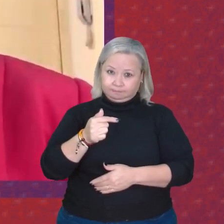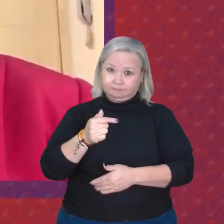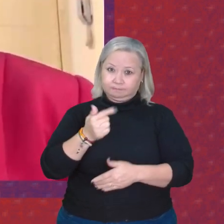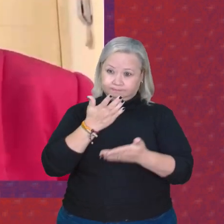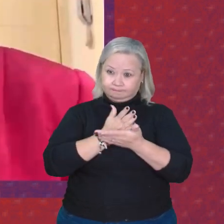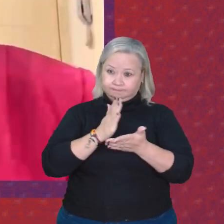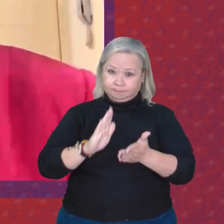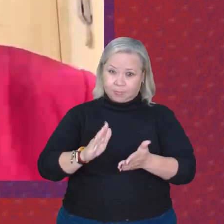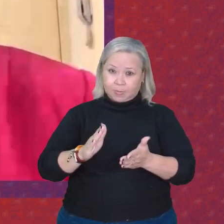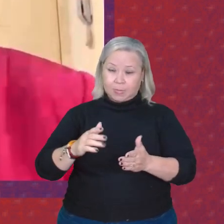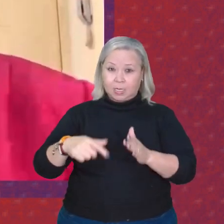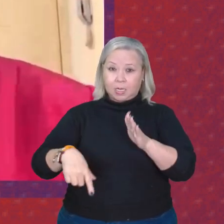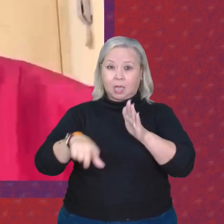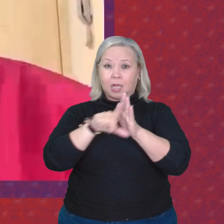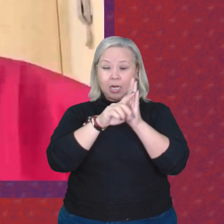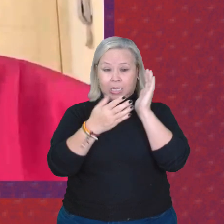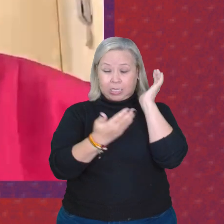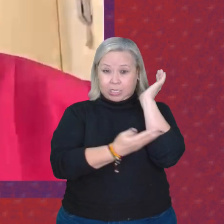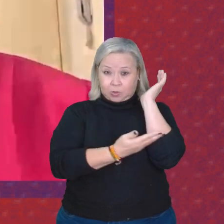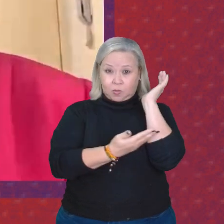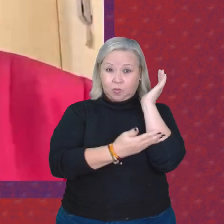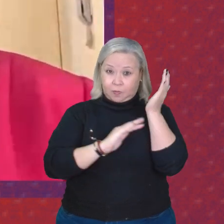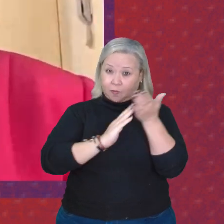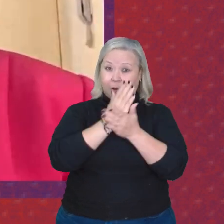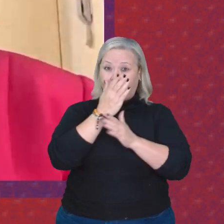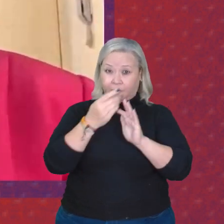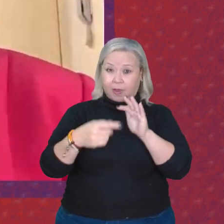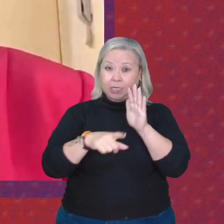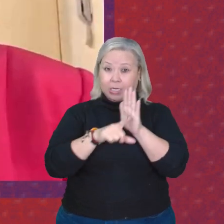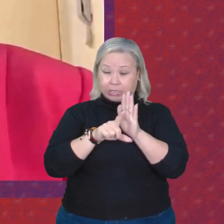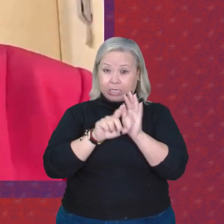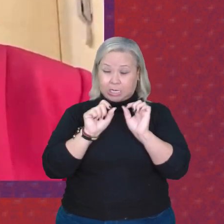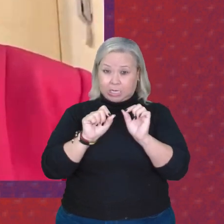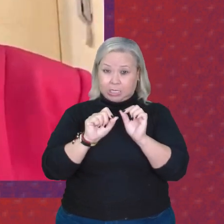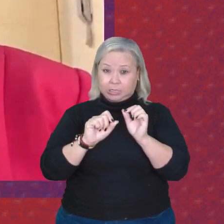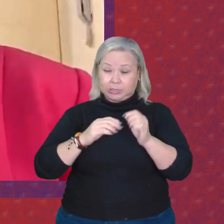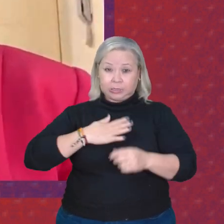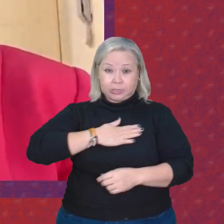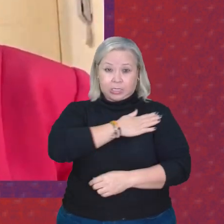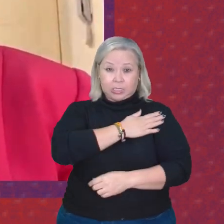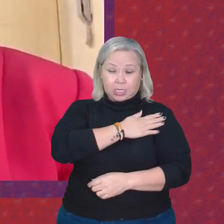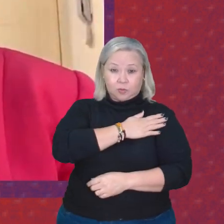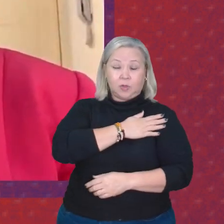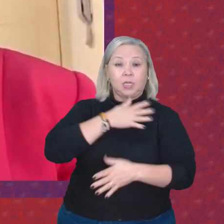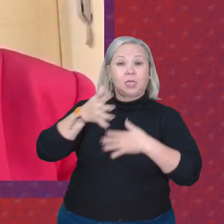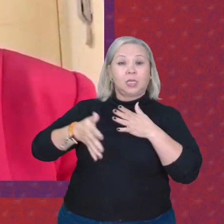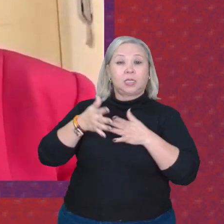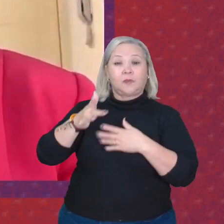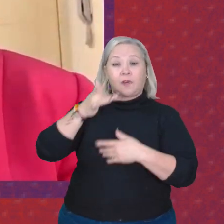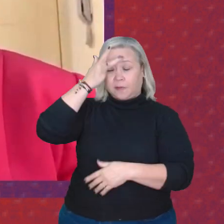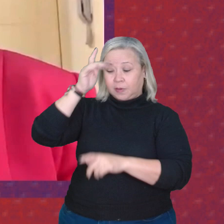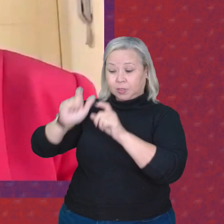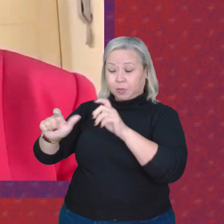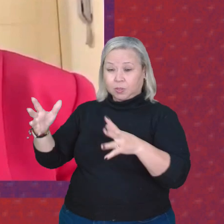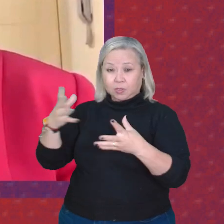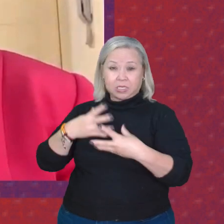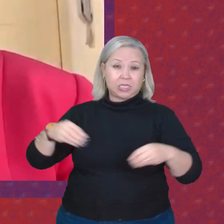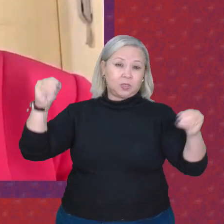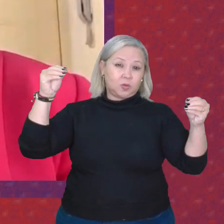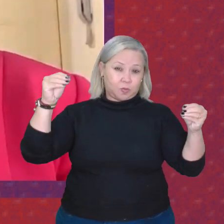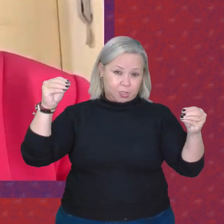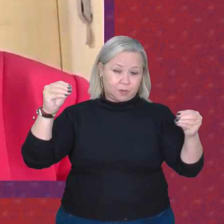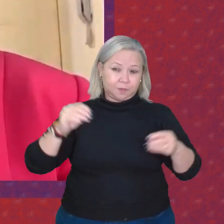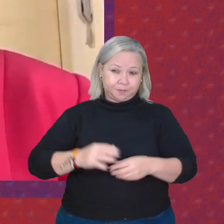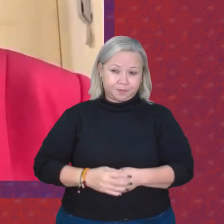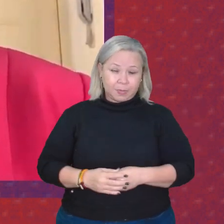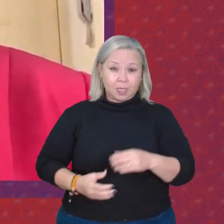pessoas desaparecidas durante o período da ditadura, e também foi estabelecido